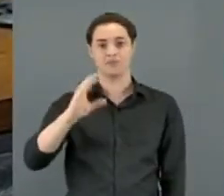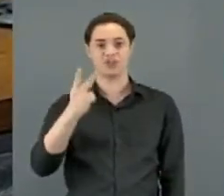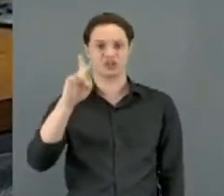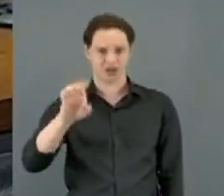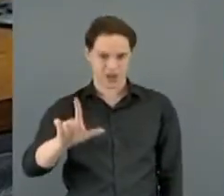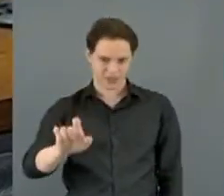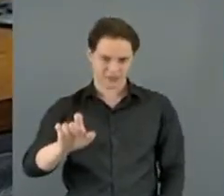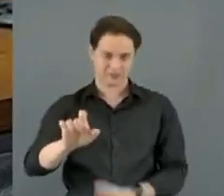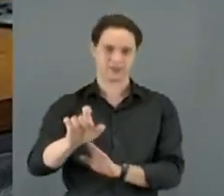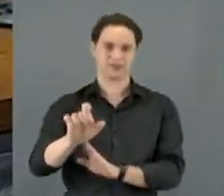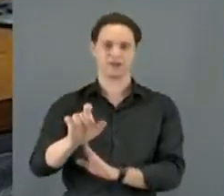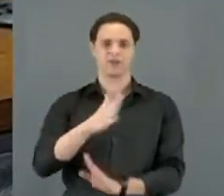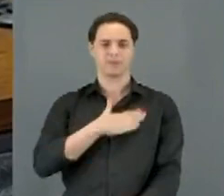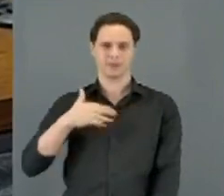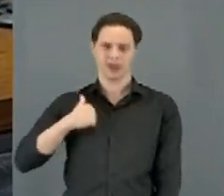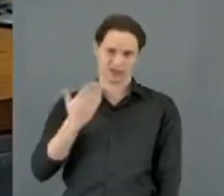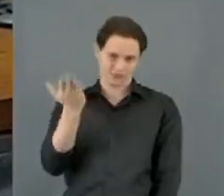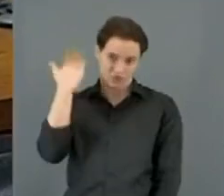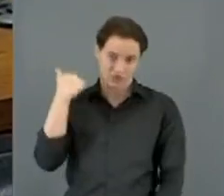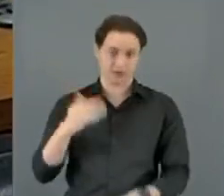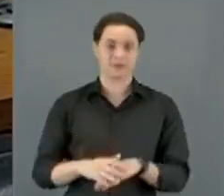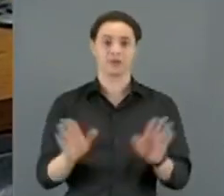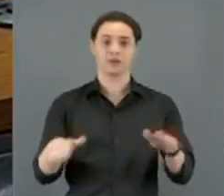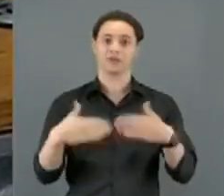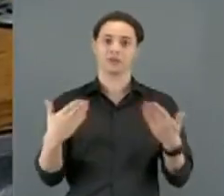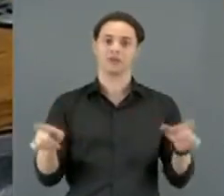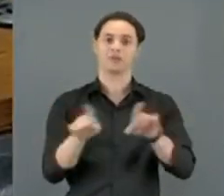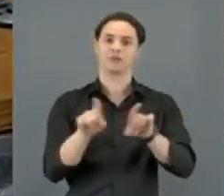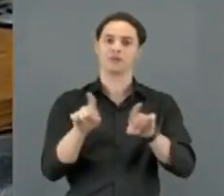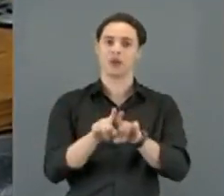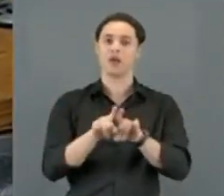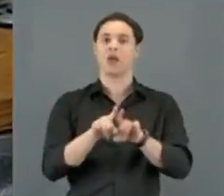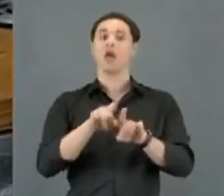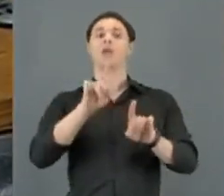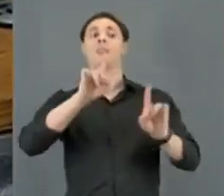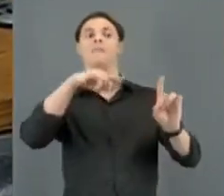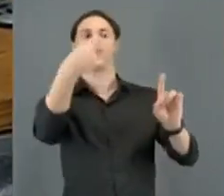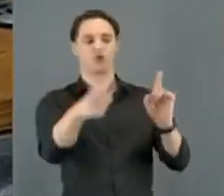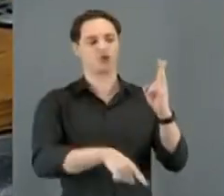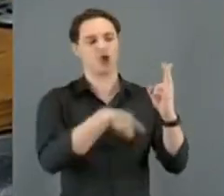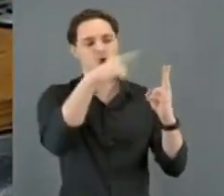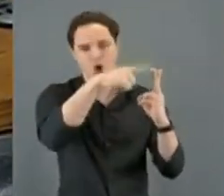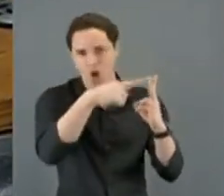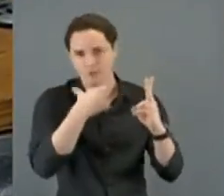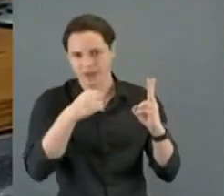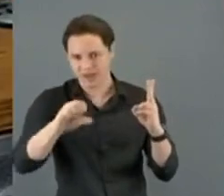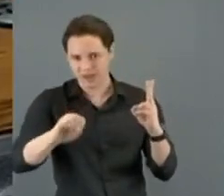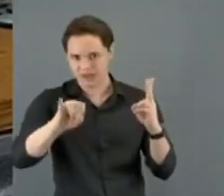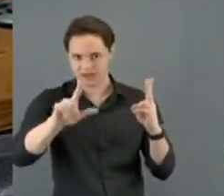por exemplo, a Combat Armor, que é a Combat Armor, aquela empresa que Silvinei fez contratos,